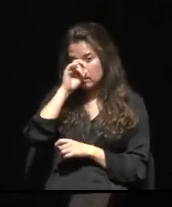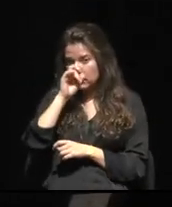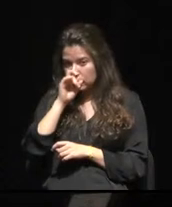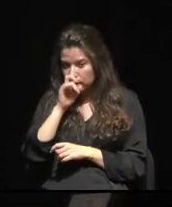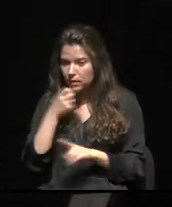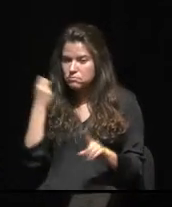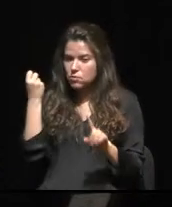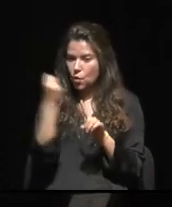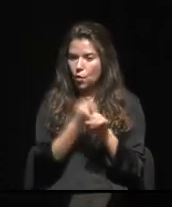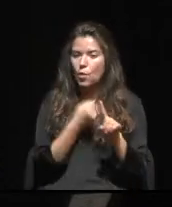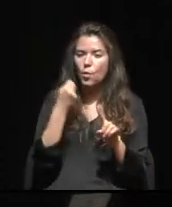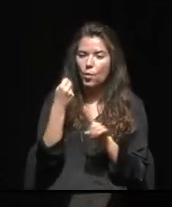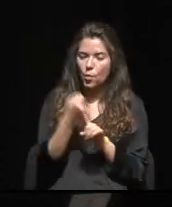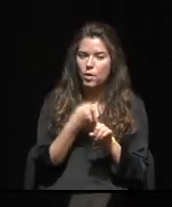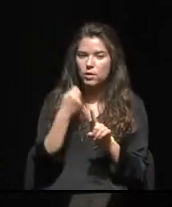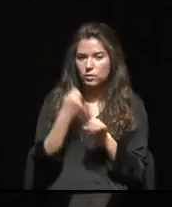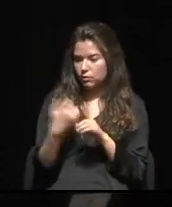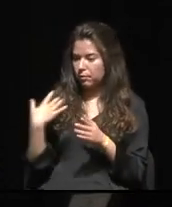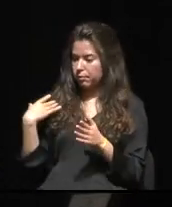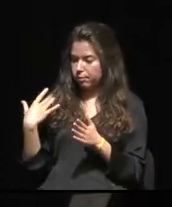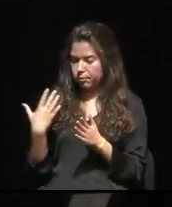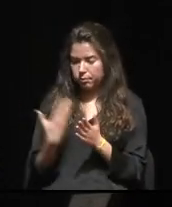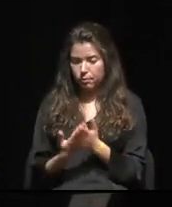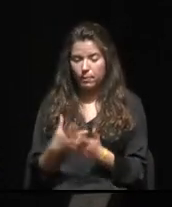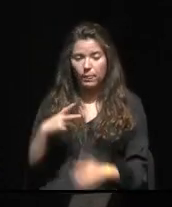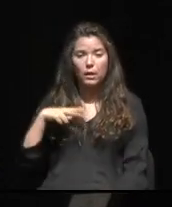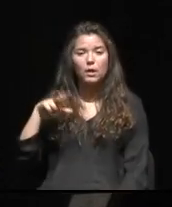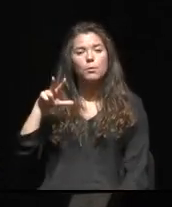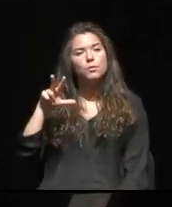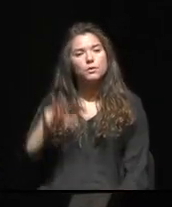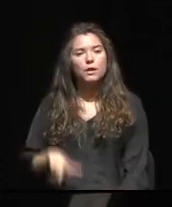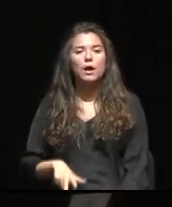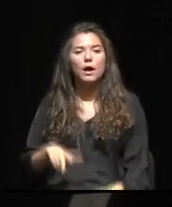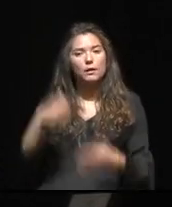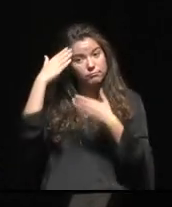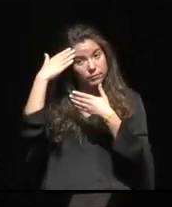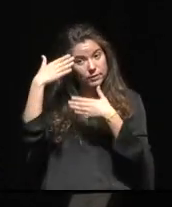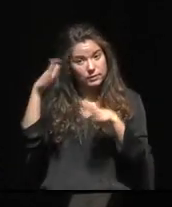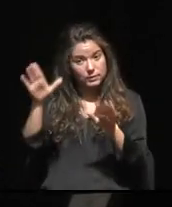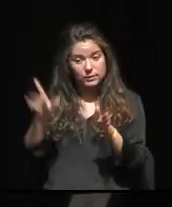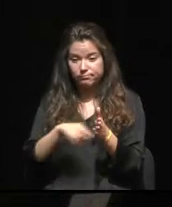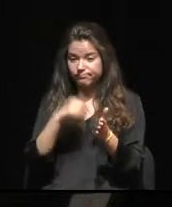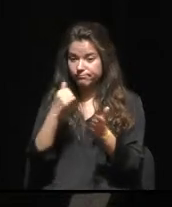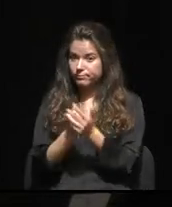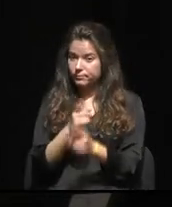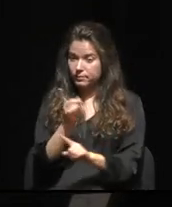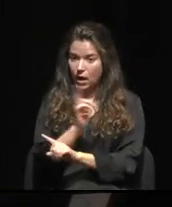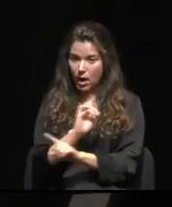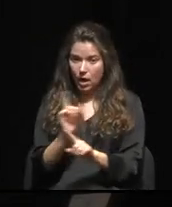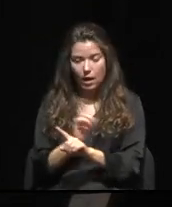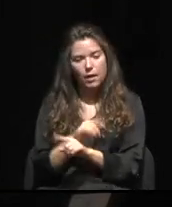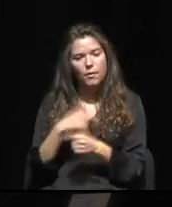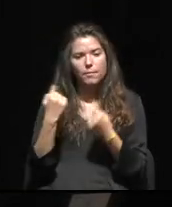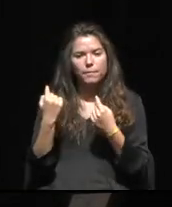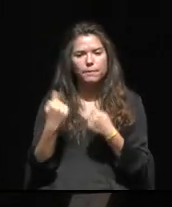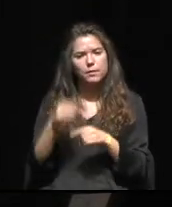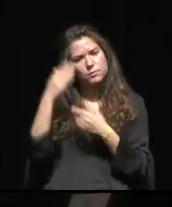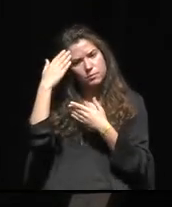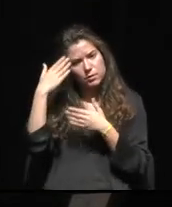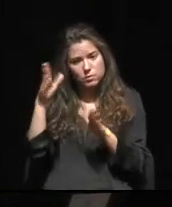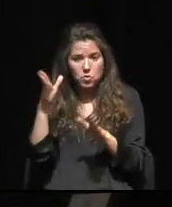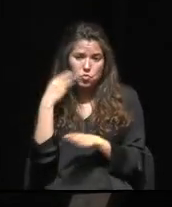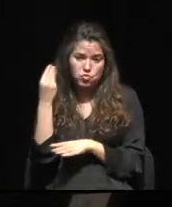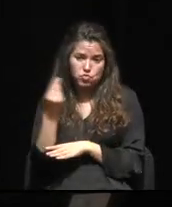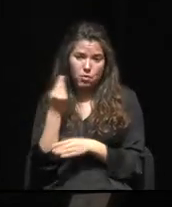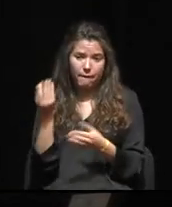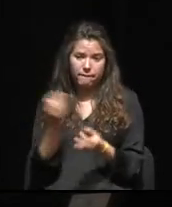das suas lutas ao longo do tempo Portugal nem sempre foi uma democracia aliás temos uma democracia relativamente